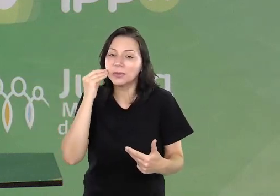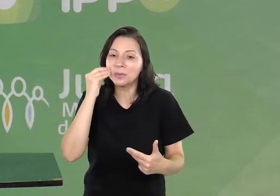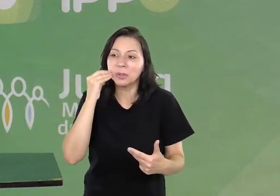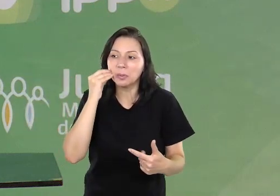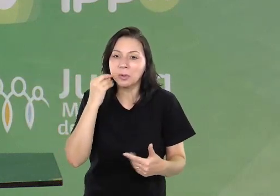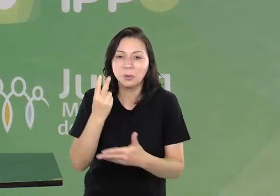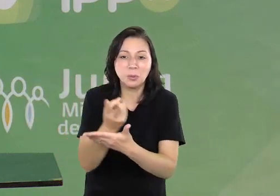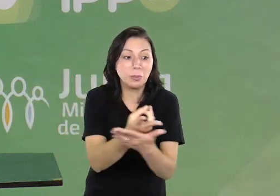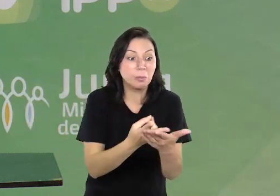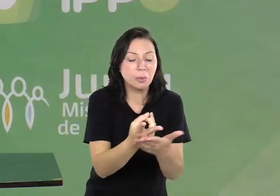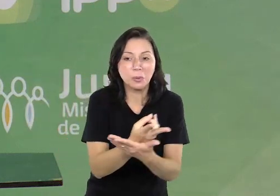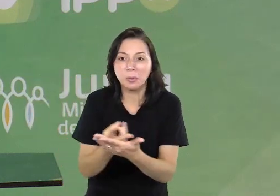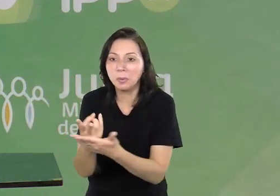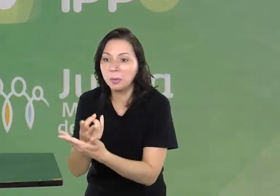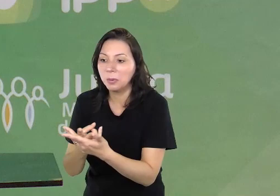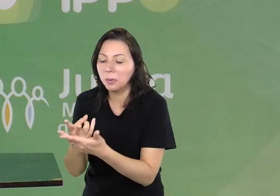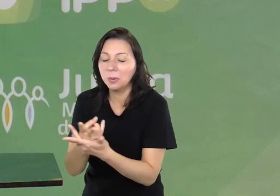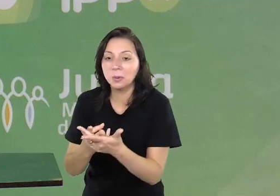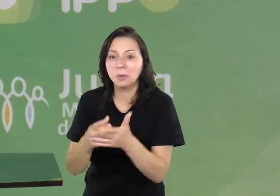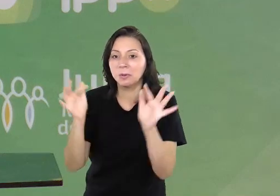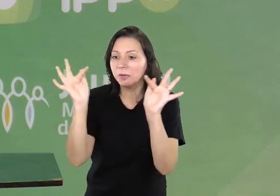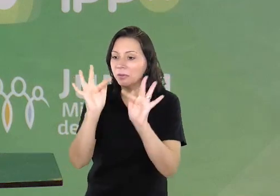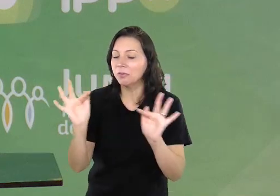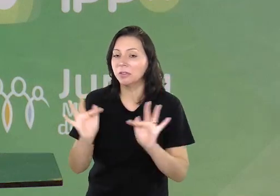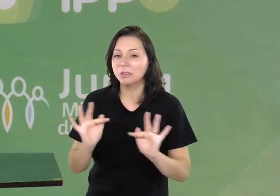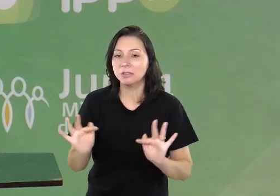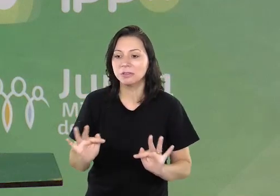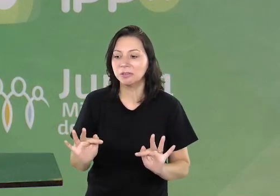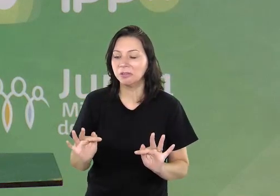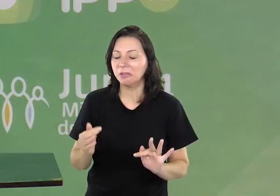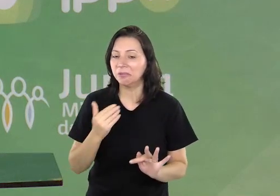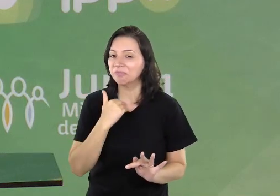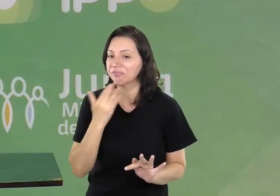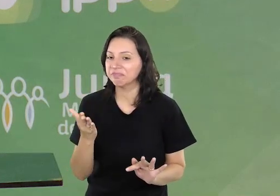passou de um vapor de uma chaleira em efervescência